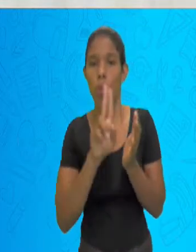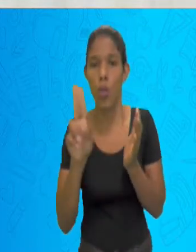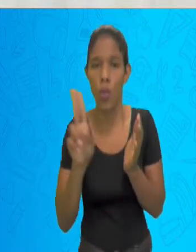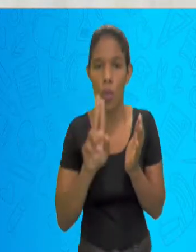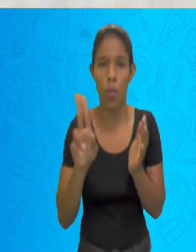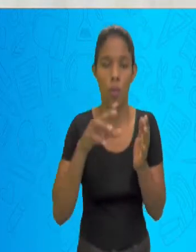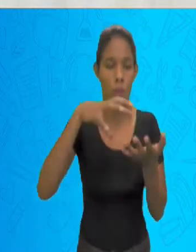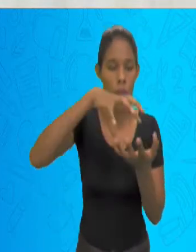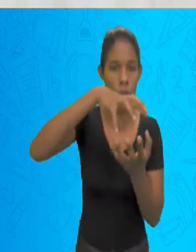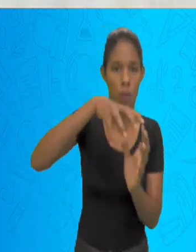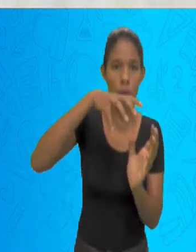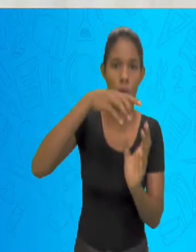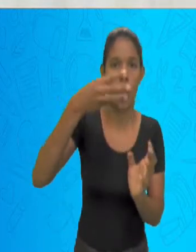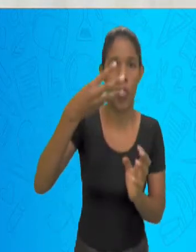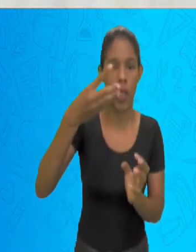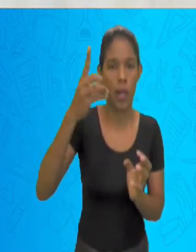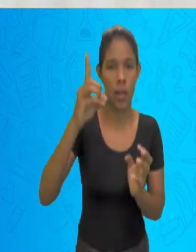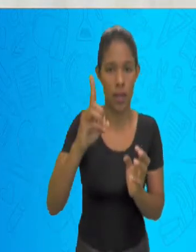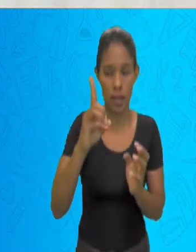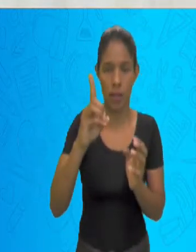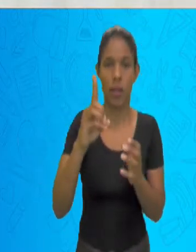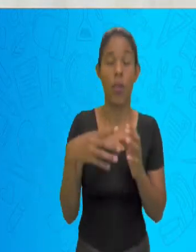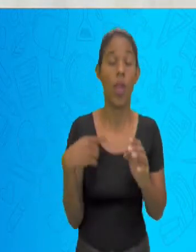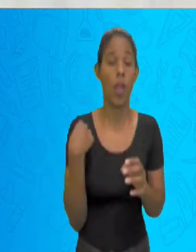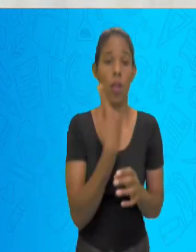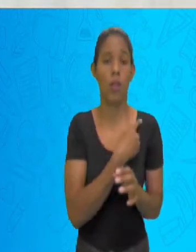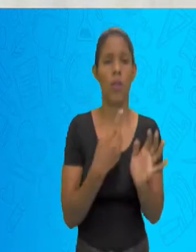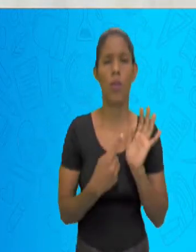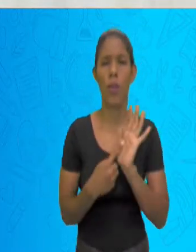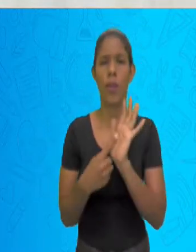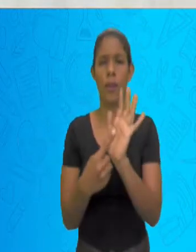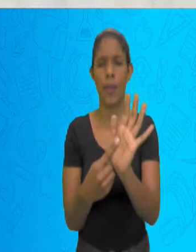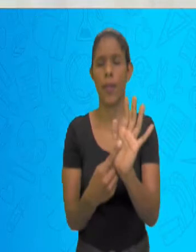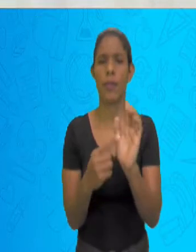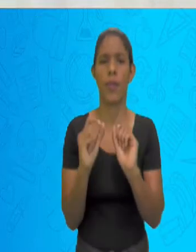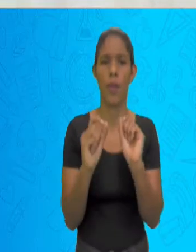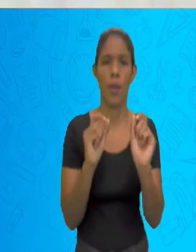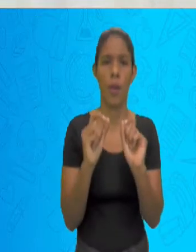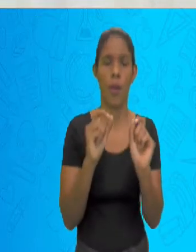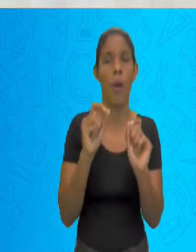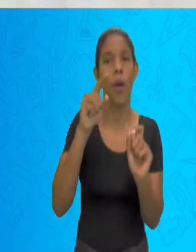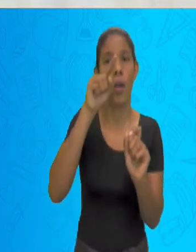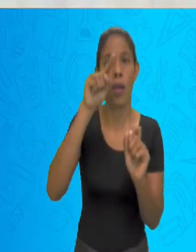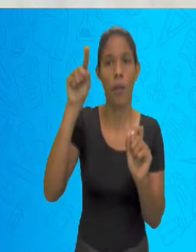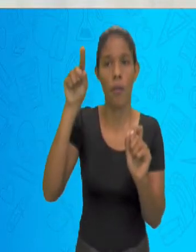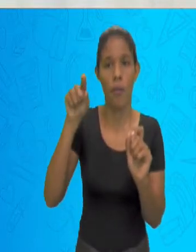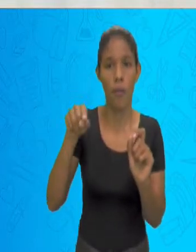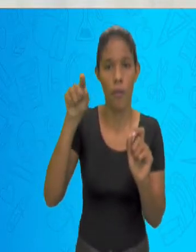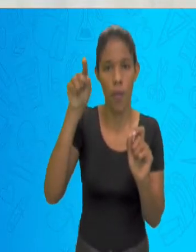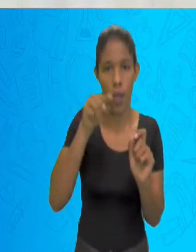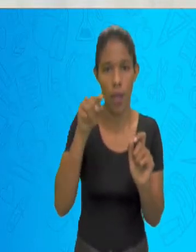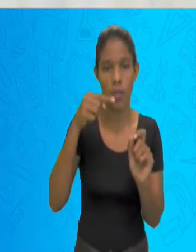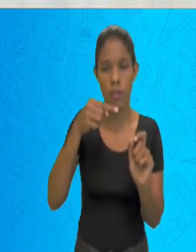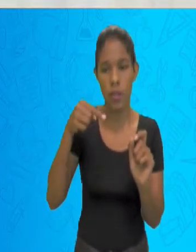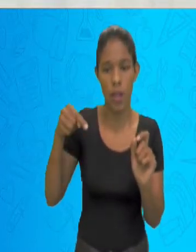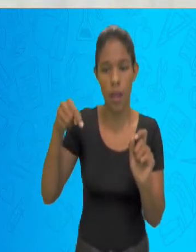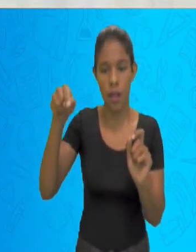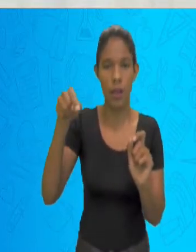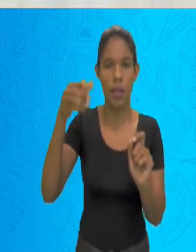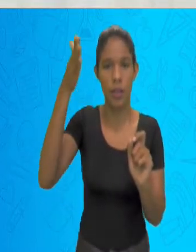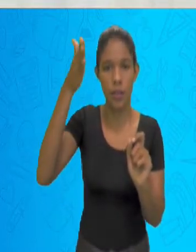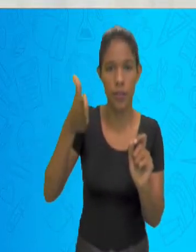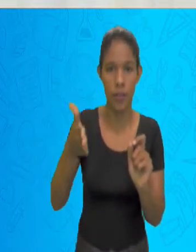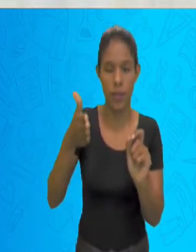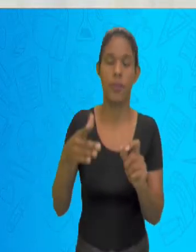poliedros. E nós vamos identificar as vértices, arestas e faces. Pega o seu lápis aí agora e